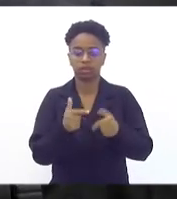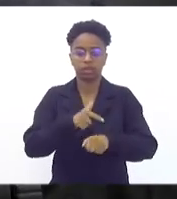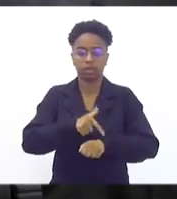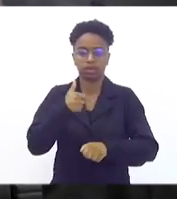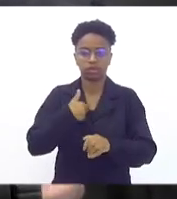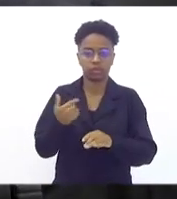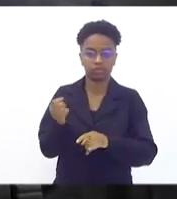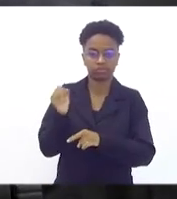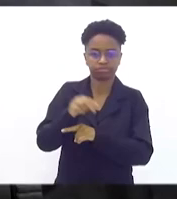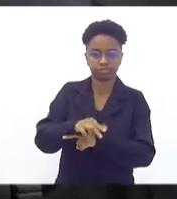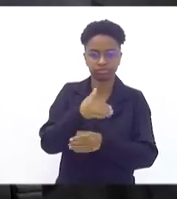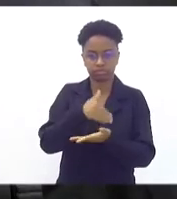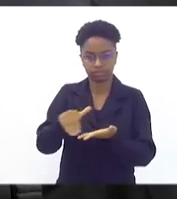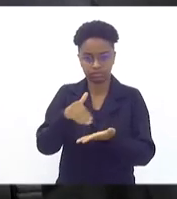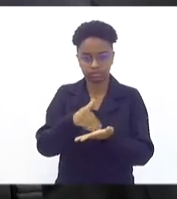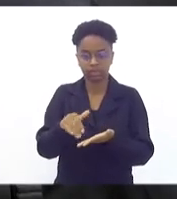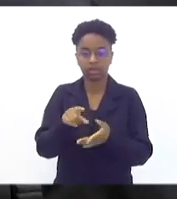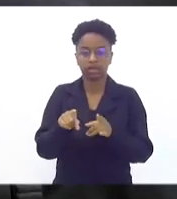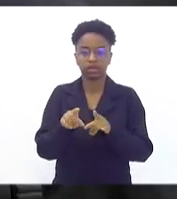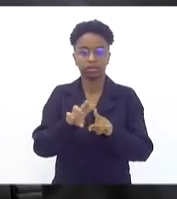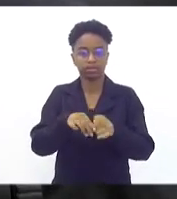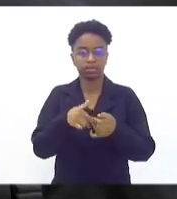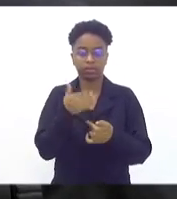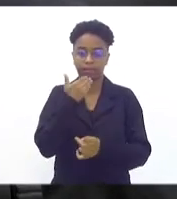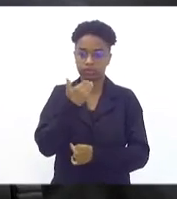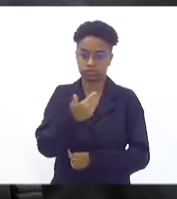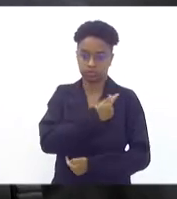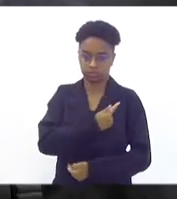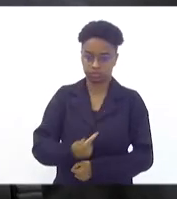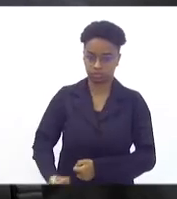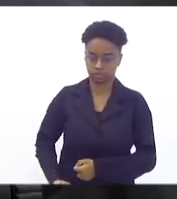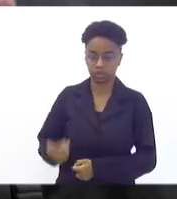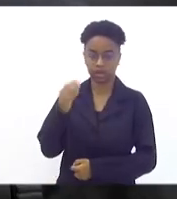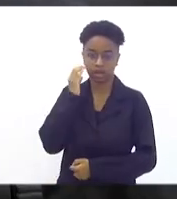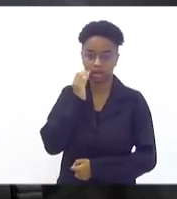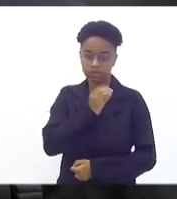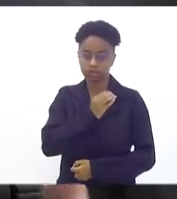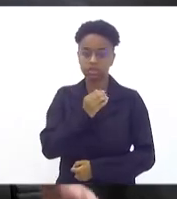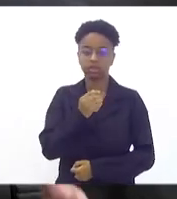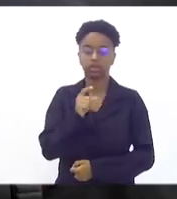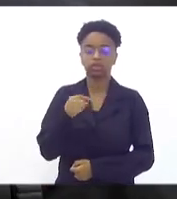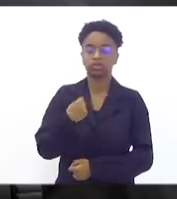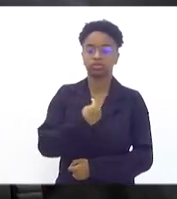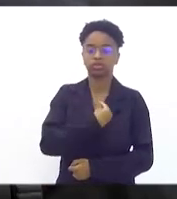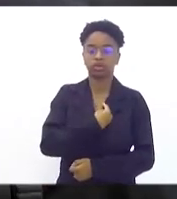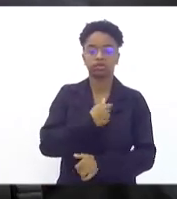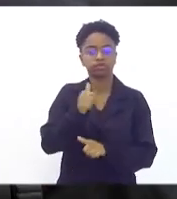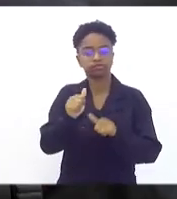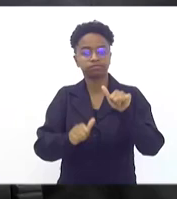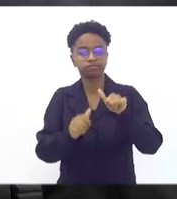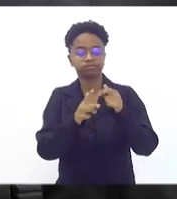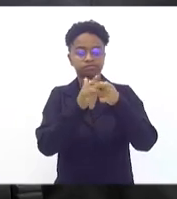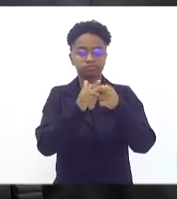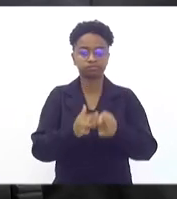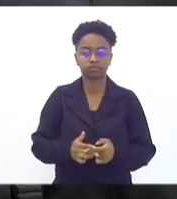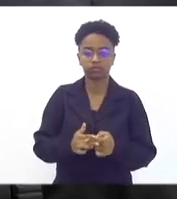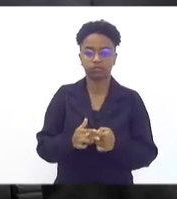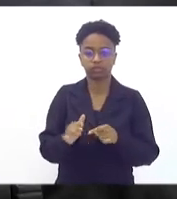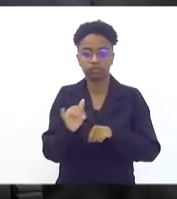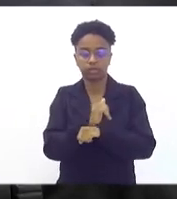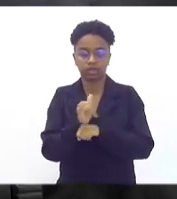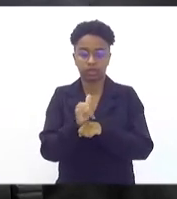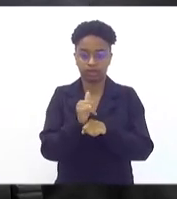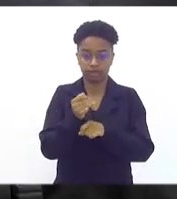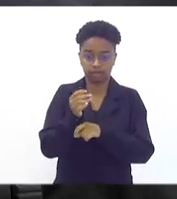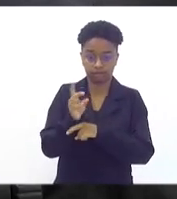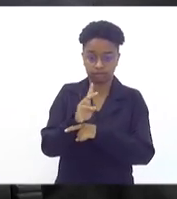secretaria o pedido do governador Cláudio Castro tem aprimorado os nossos mecanismos de fiscalização